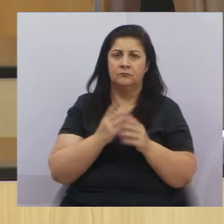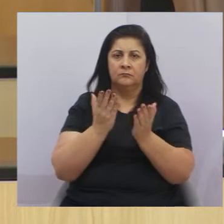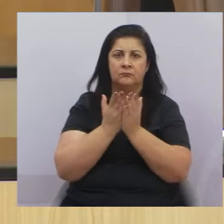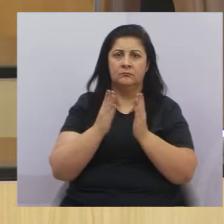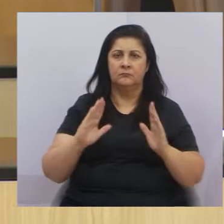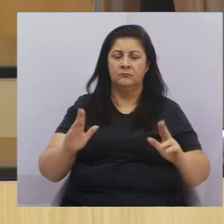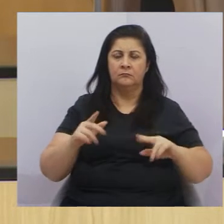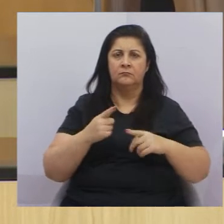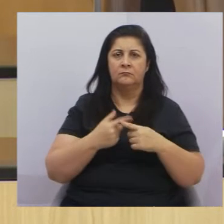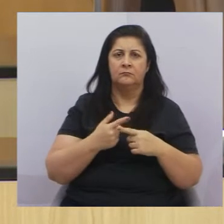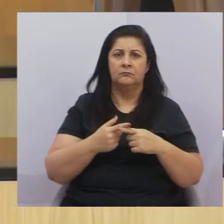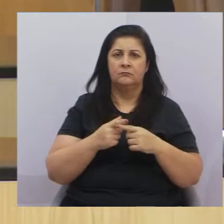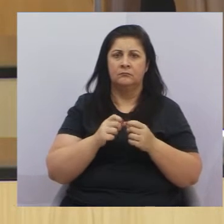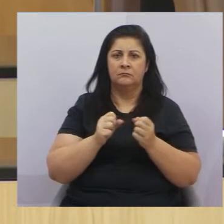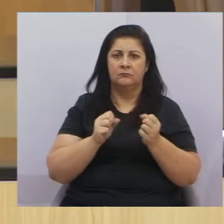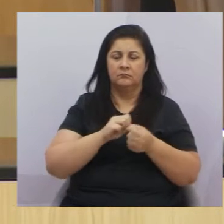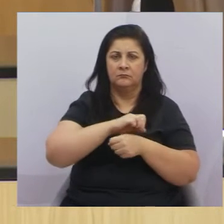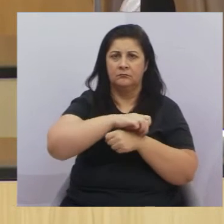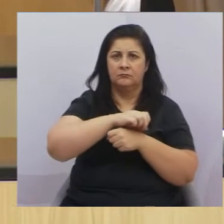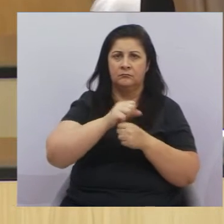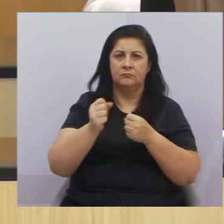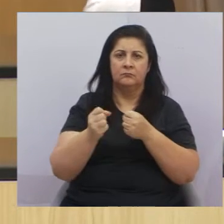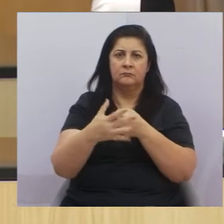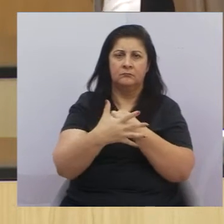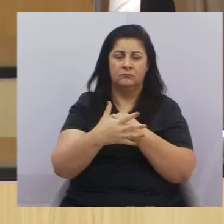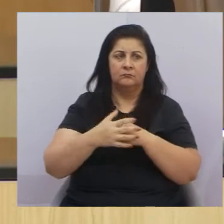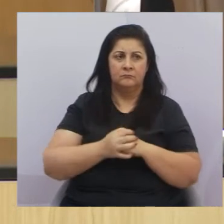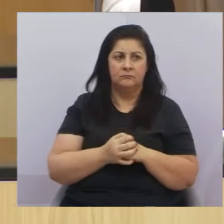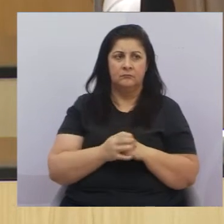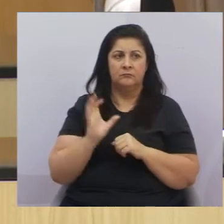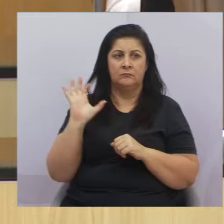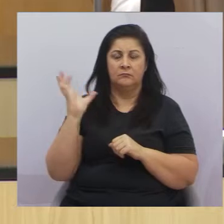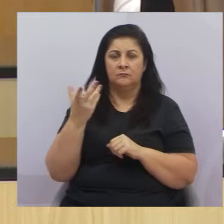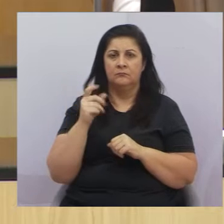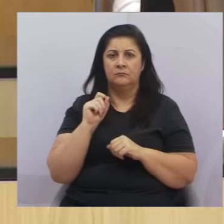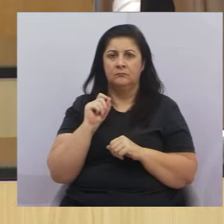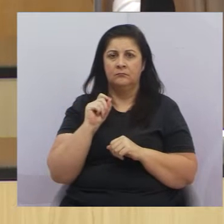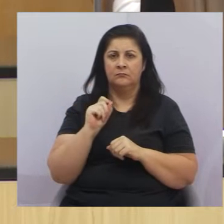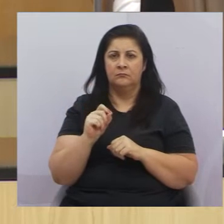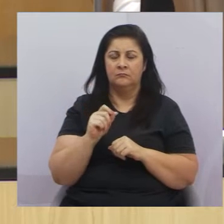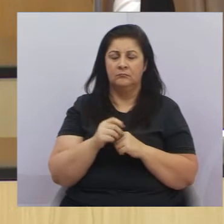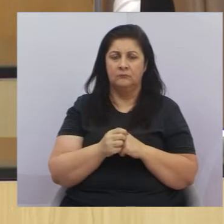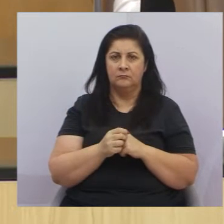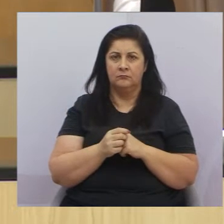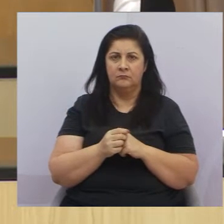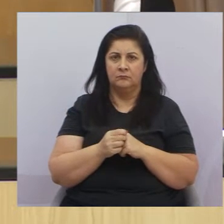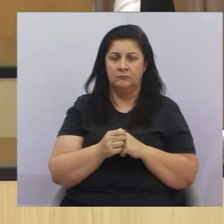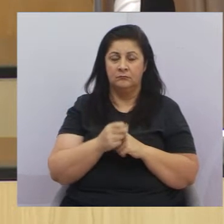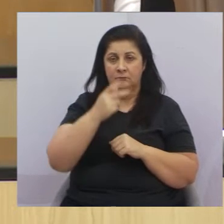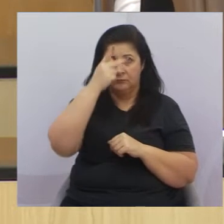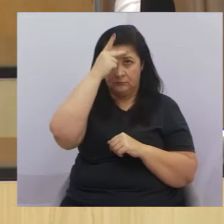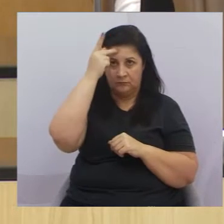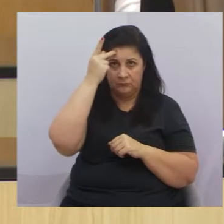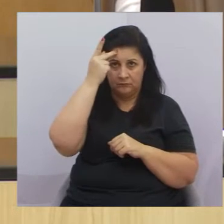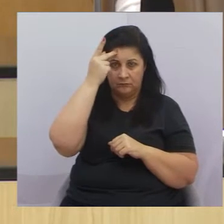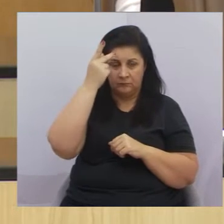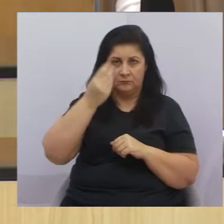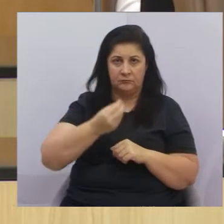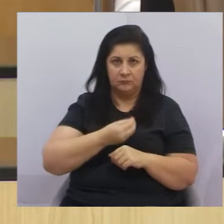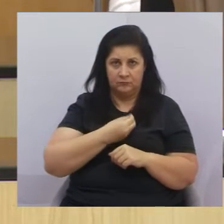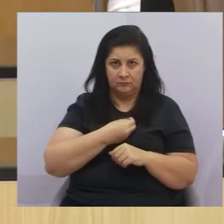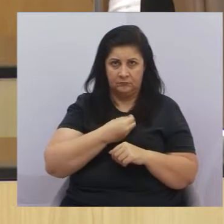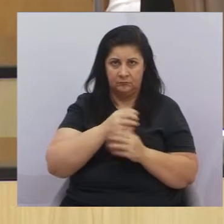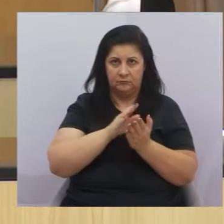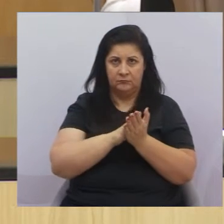do Covid-19. Ocorre que os munícipes, em sua maioria, já